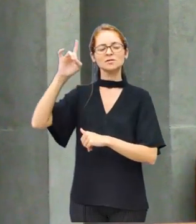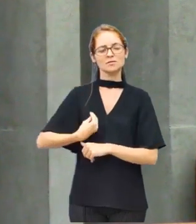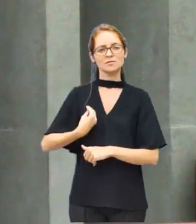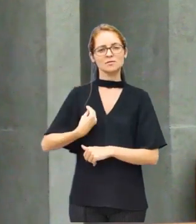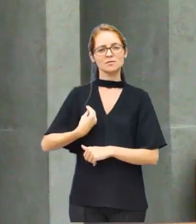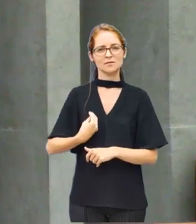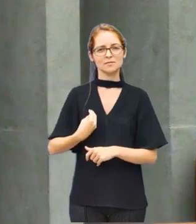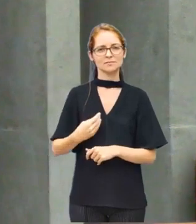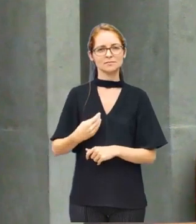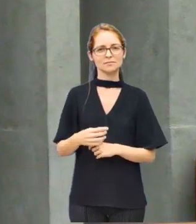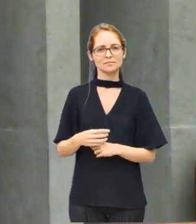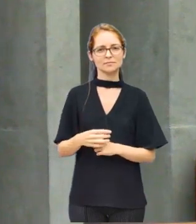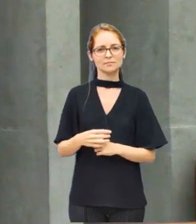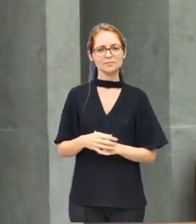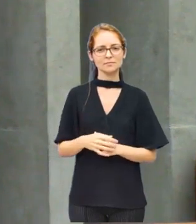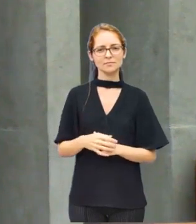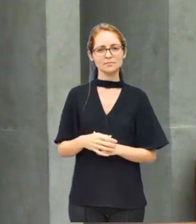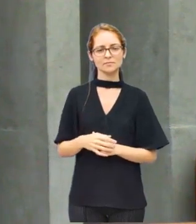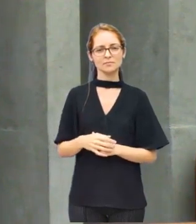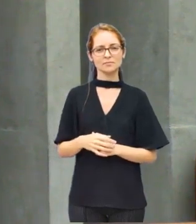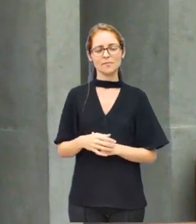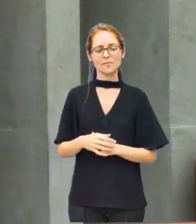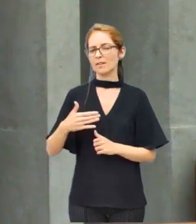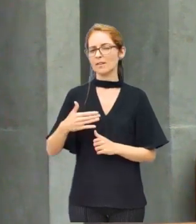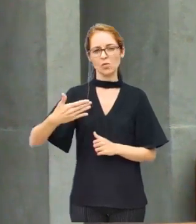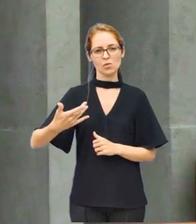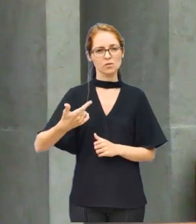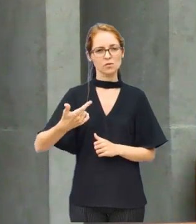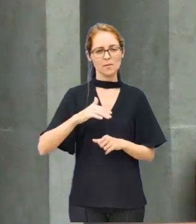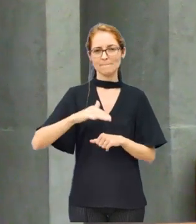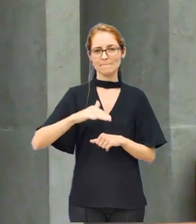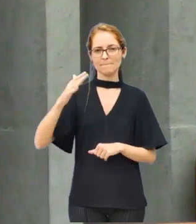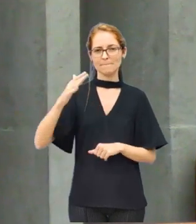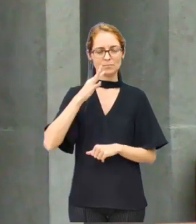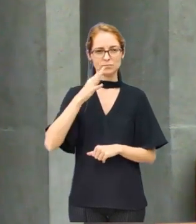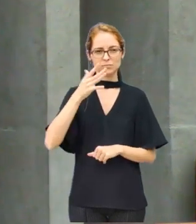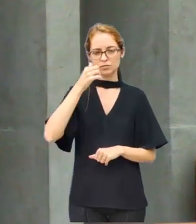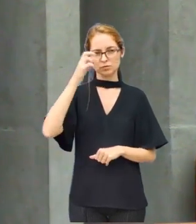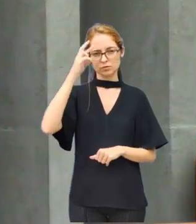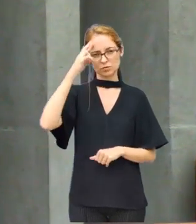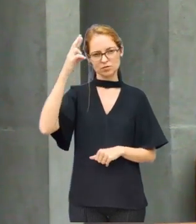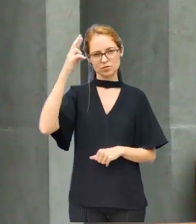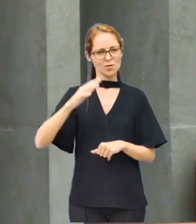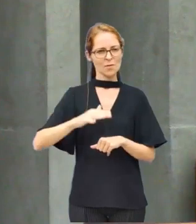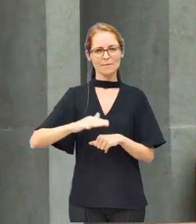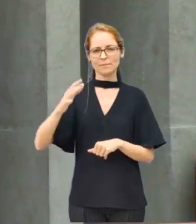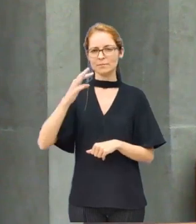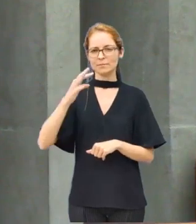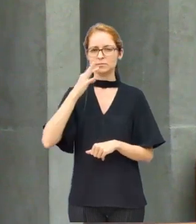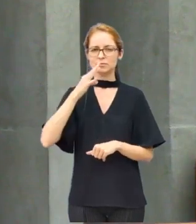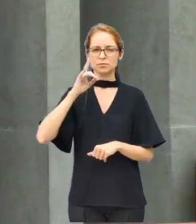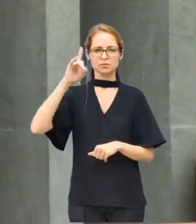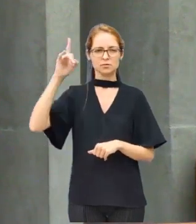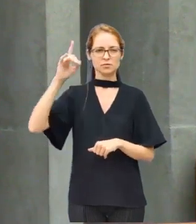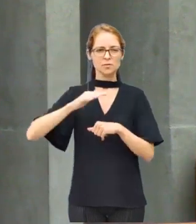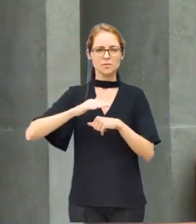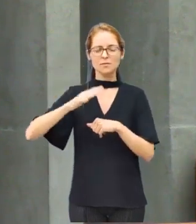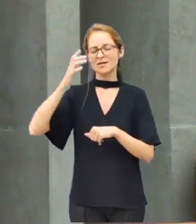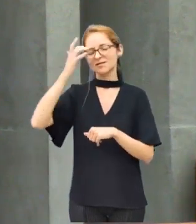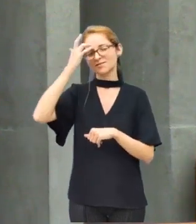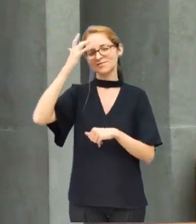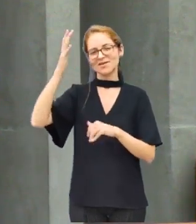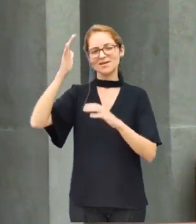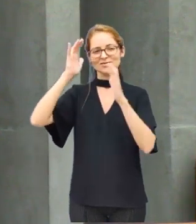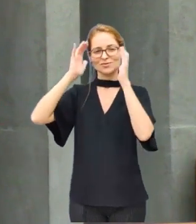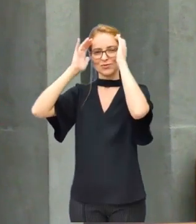Mas quanto mais eu conheço ao Senhor, quanto mais eu conheço a Sua Palavra, quanto mais eu conheço esse Deus, mais fácil se